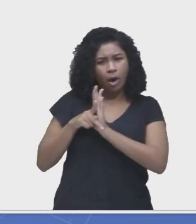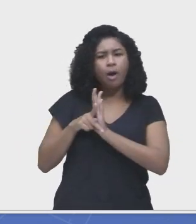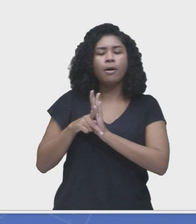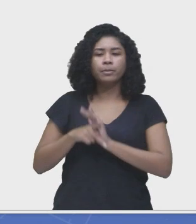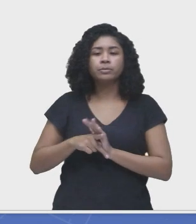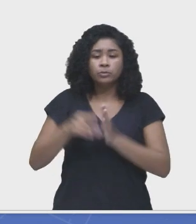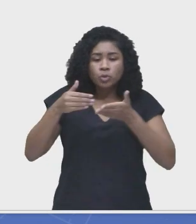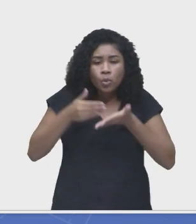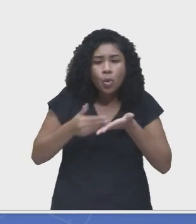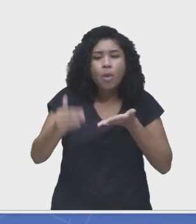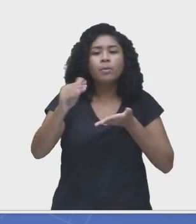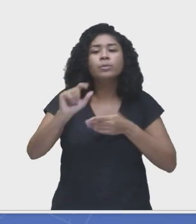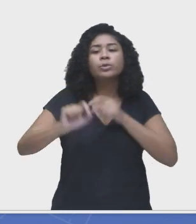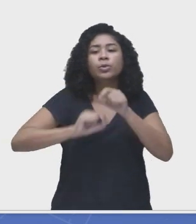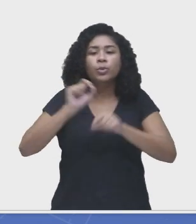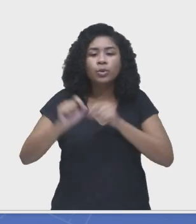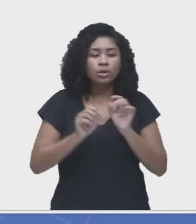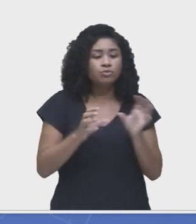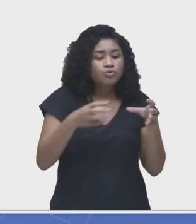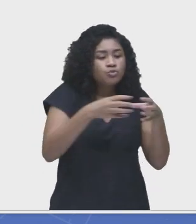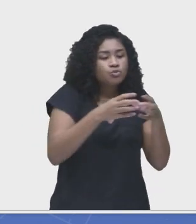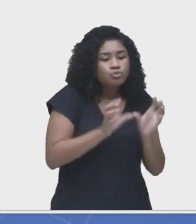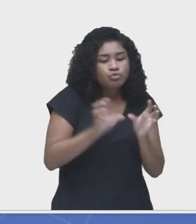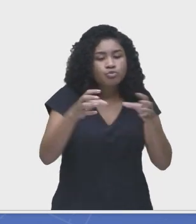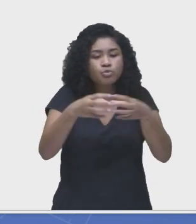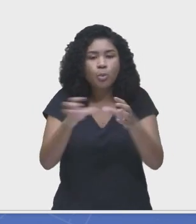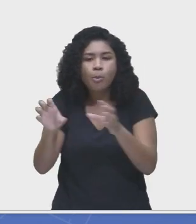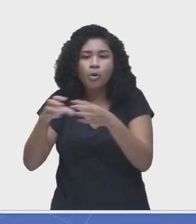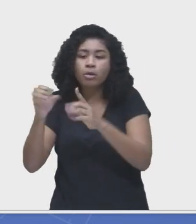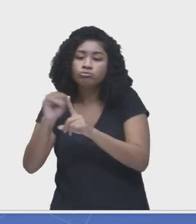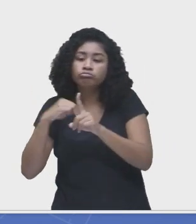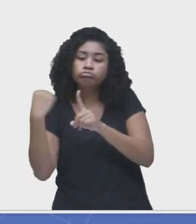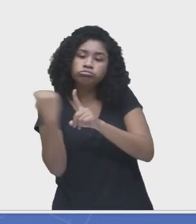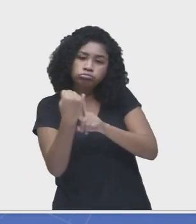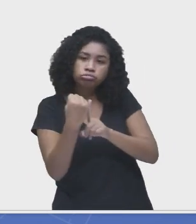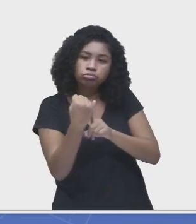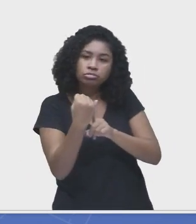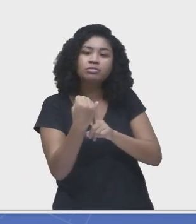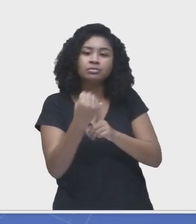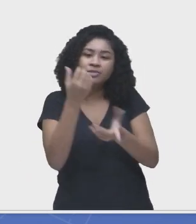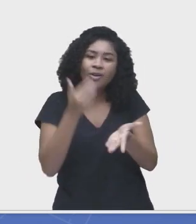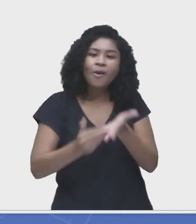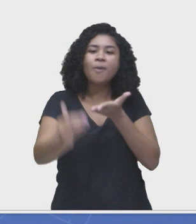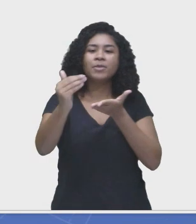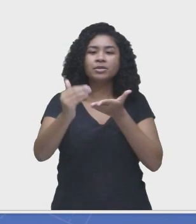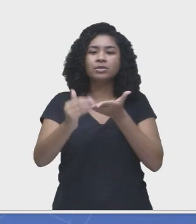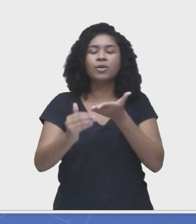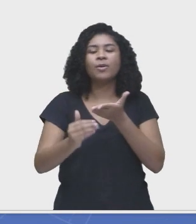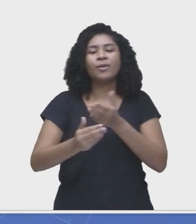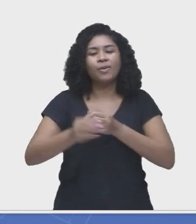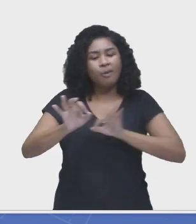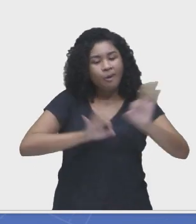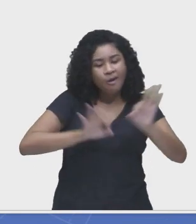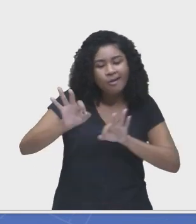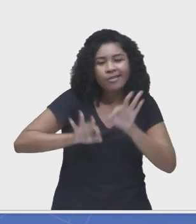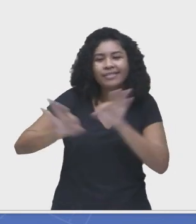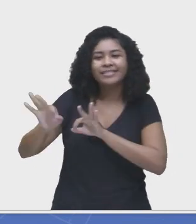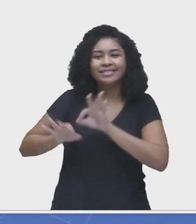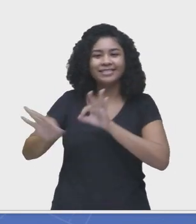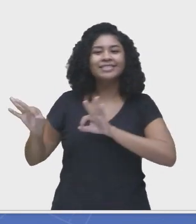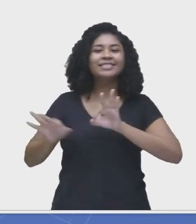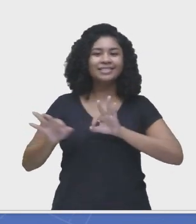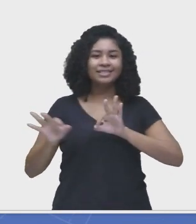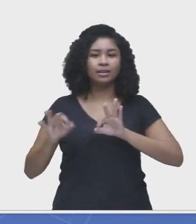início aos primeiros grupos de civilização, não é mesmo? É ali que as primeiras sociedades vão se organizar em torno